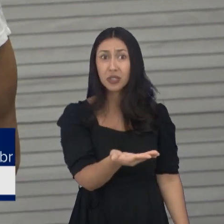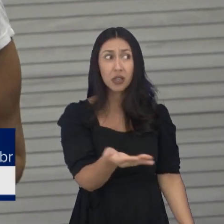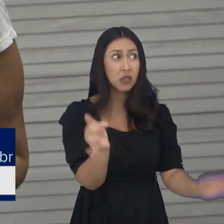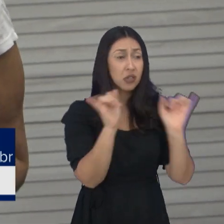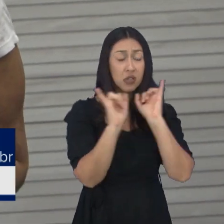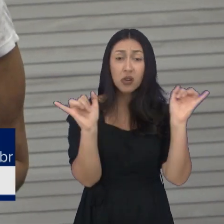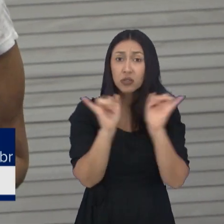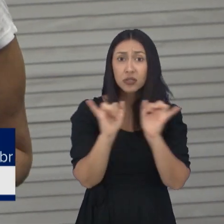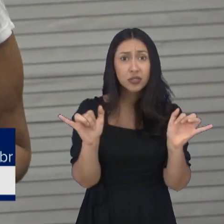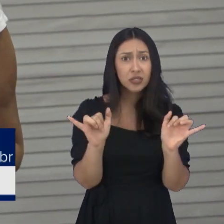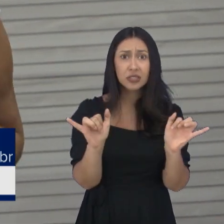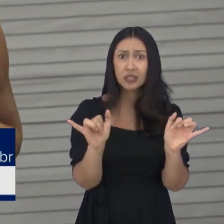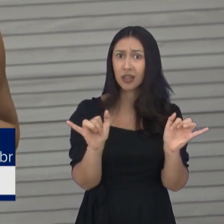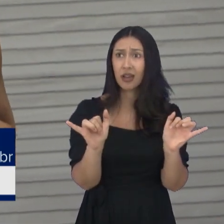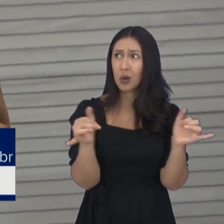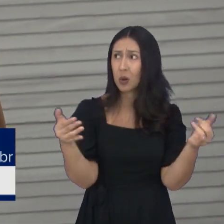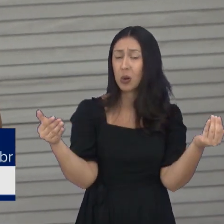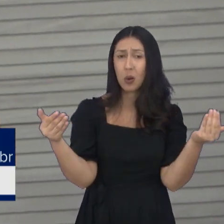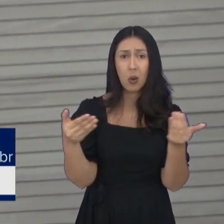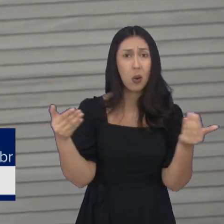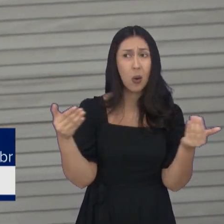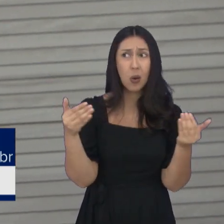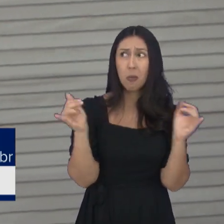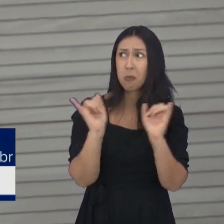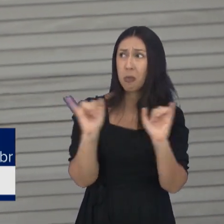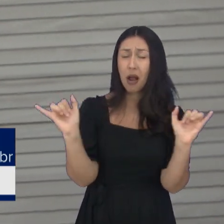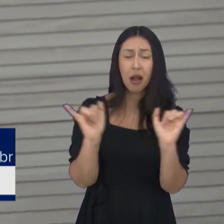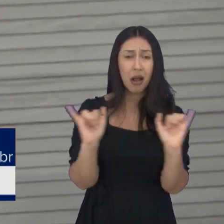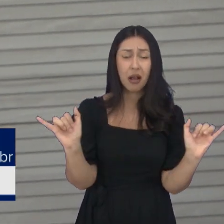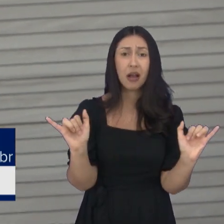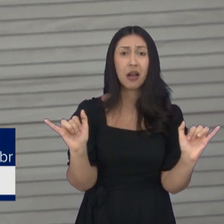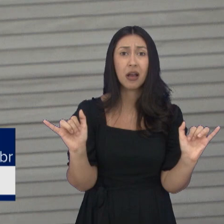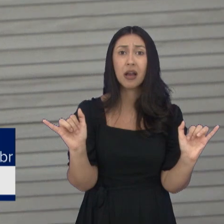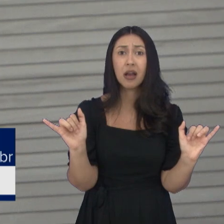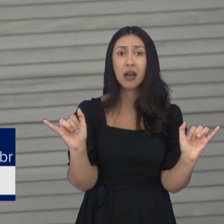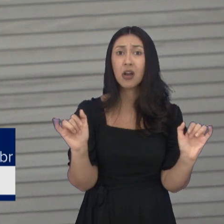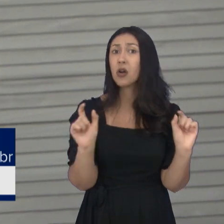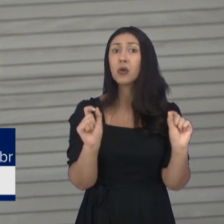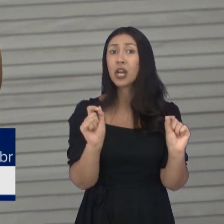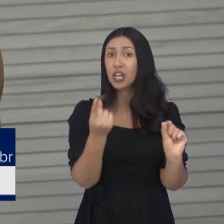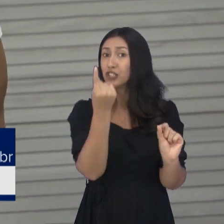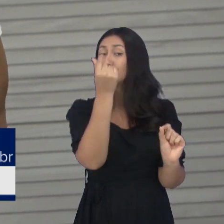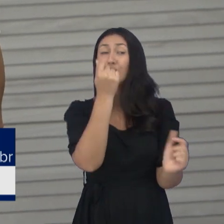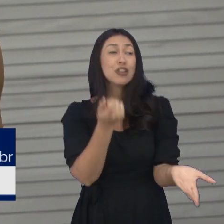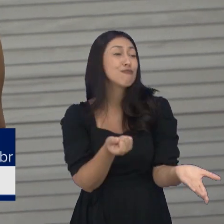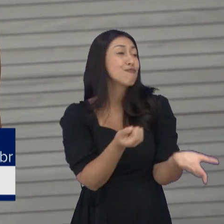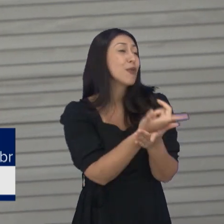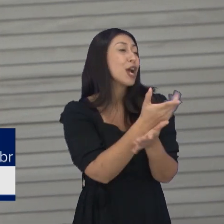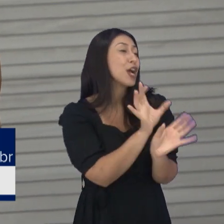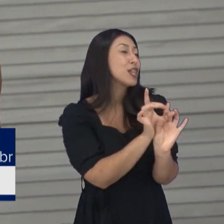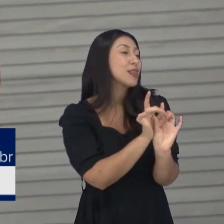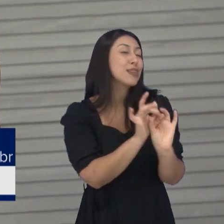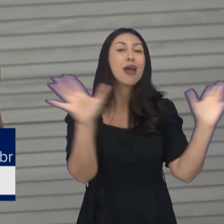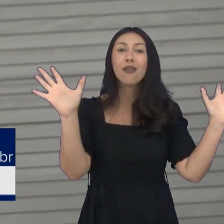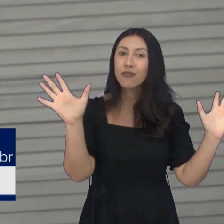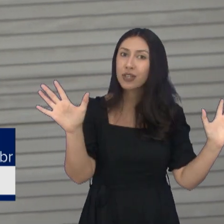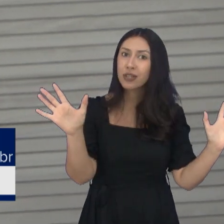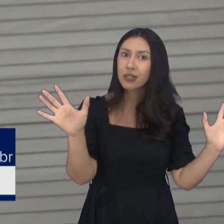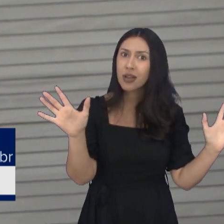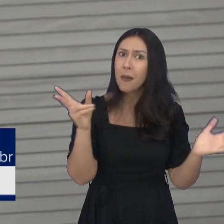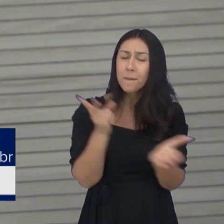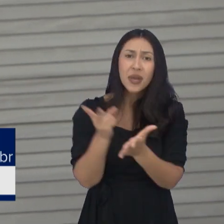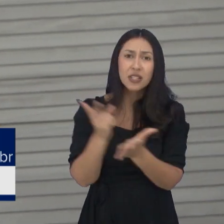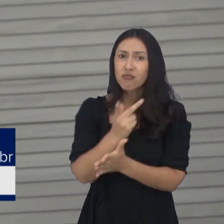notícia que nós tivemos no dia de hoje, que é o dinheiro paga tudo, inclusive a liberdade de quem